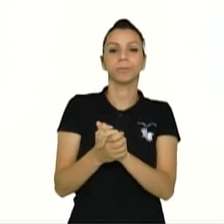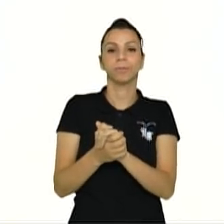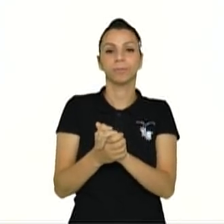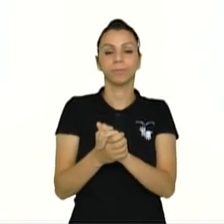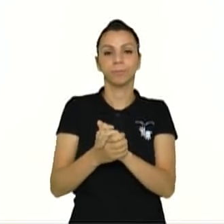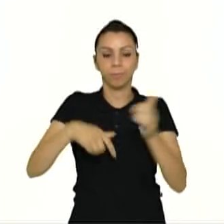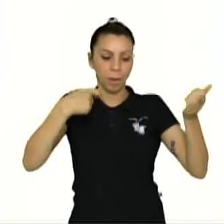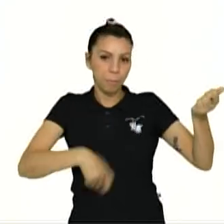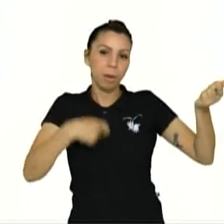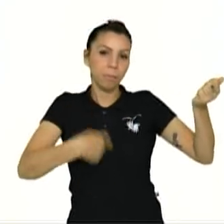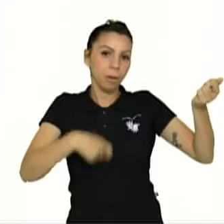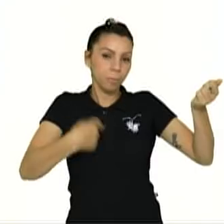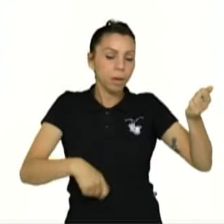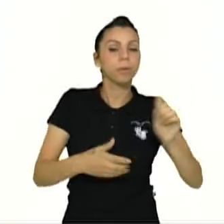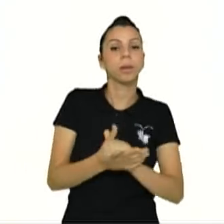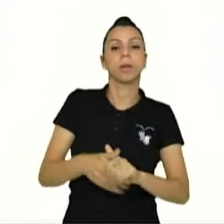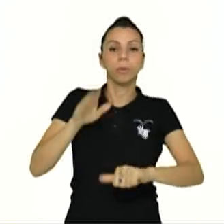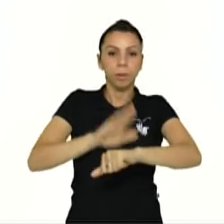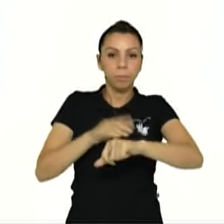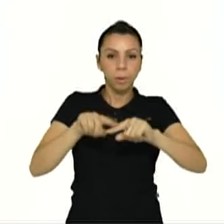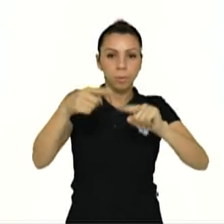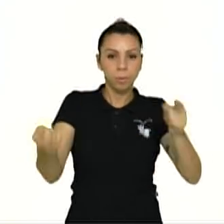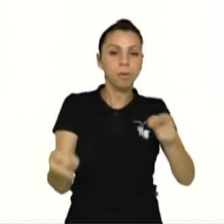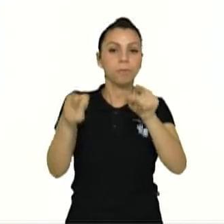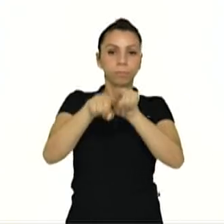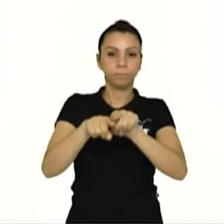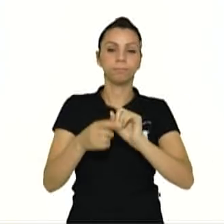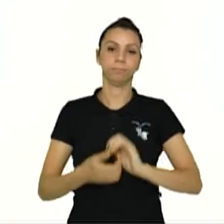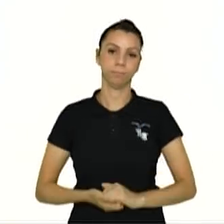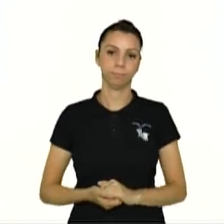bem tranquilo? Tempinho para vocês e nós já voltamos.